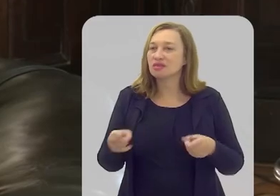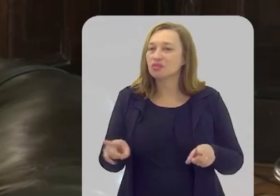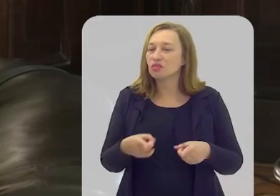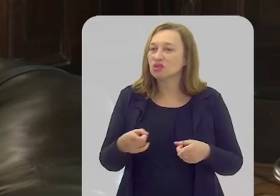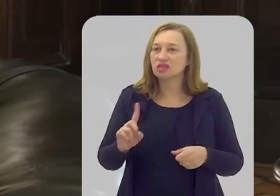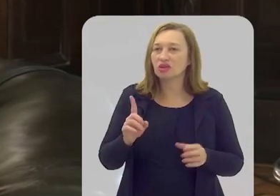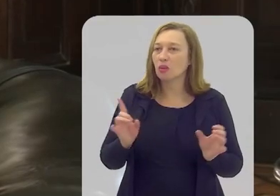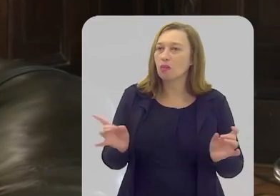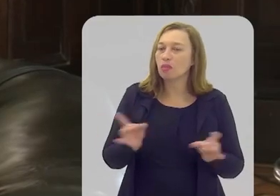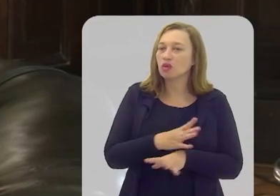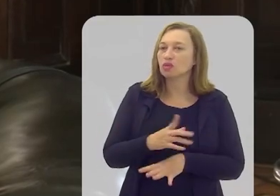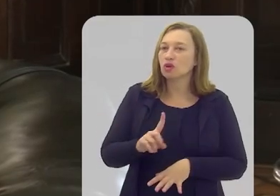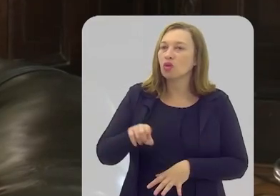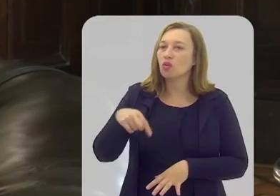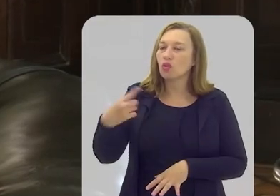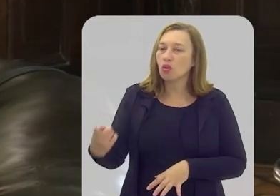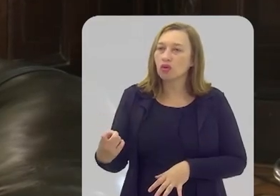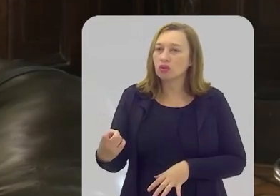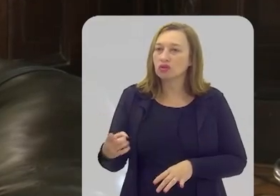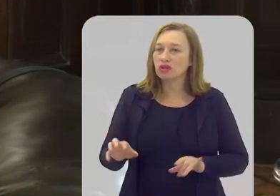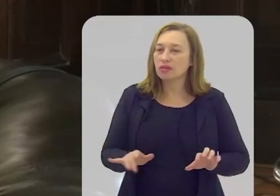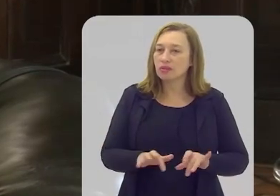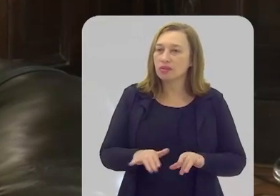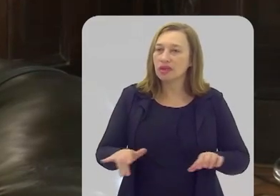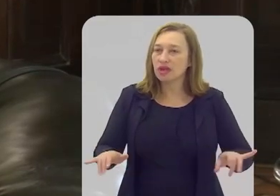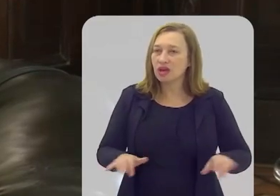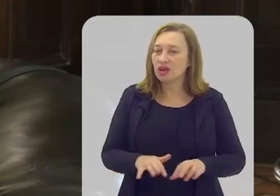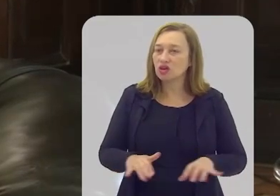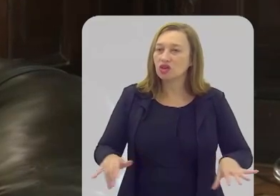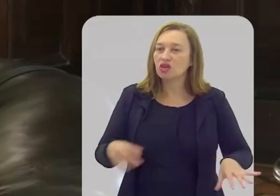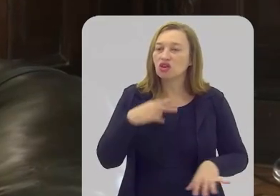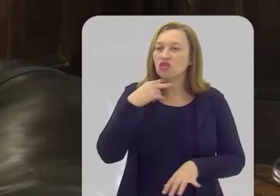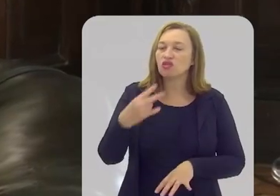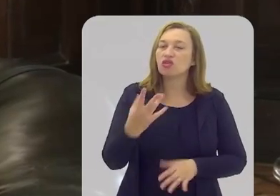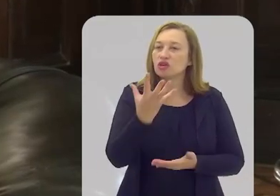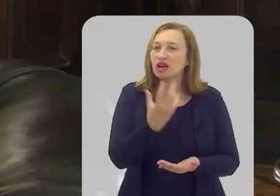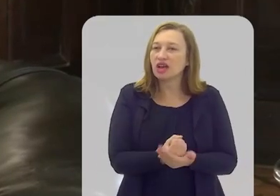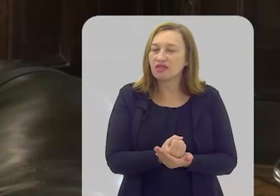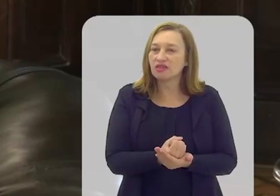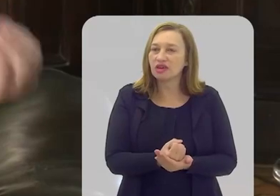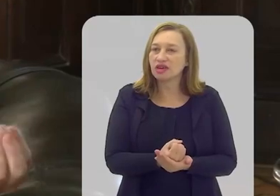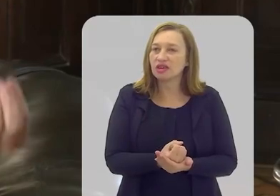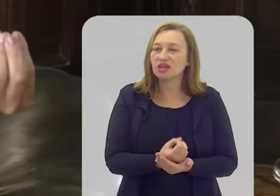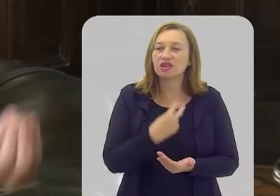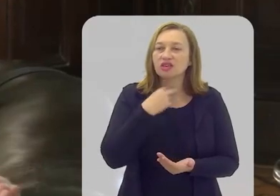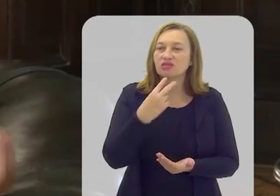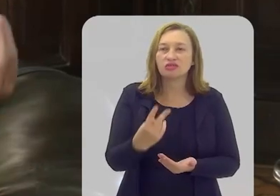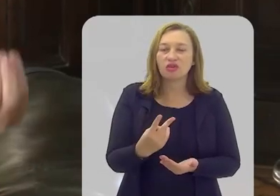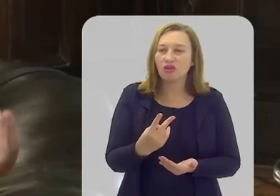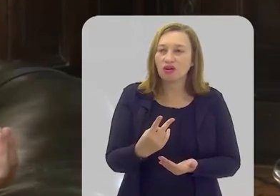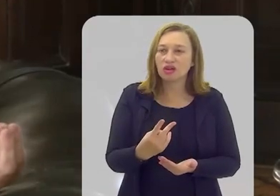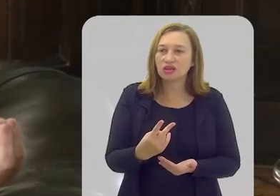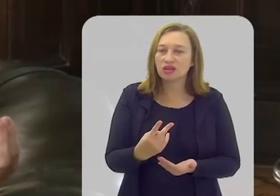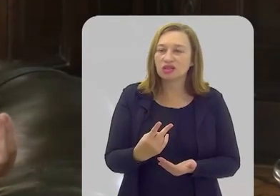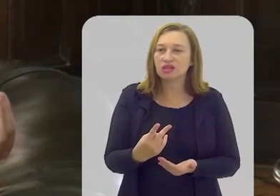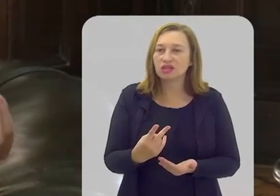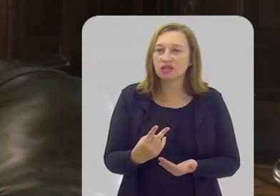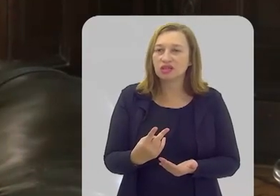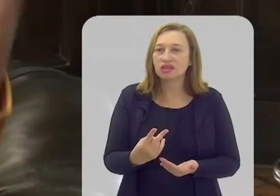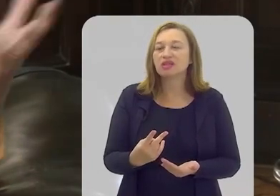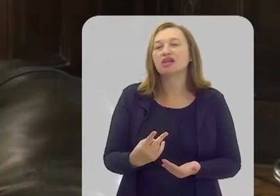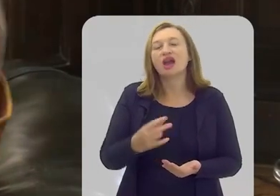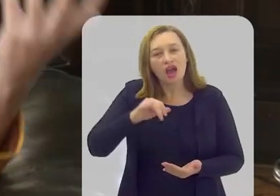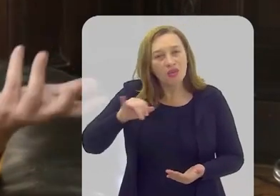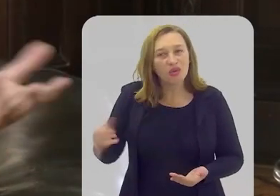E eu falei, eu tenho que levar essa música, mas ela não estava pronta. Meu próximo álbum vai ser piano e voz. Eu gravei um álbum de voz e violão com o Schamper, porque